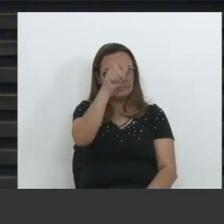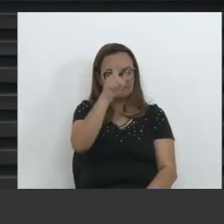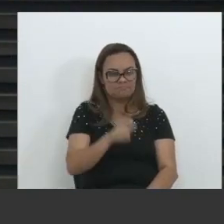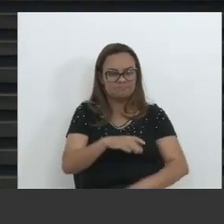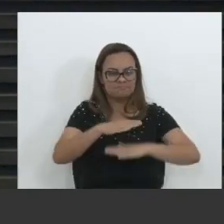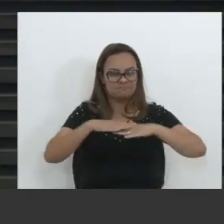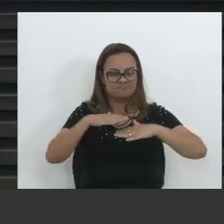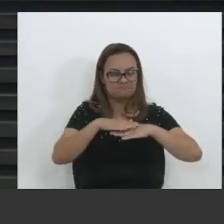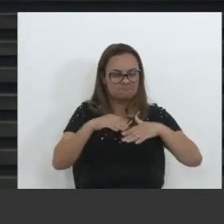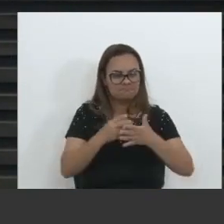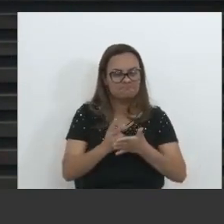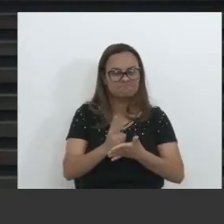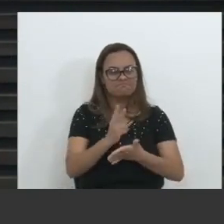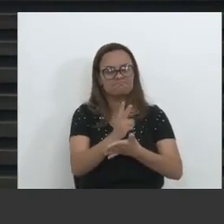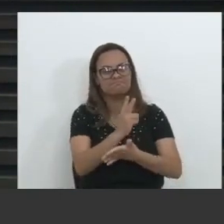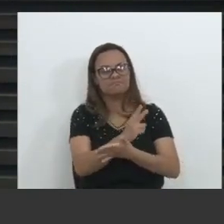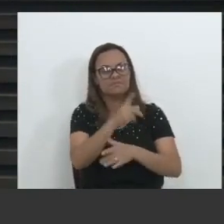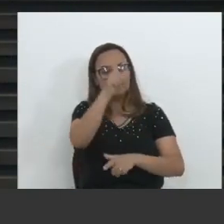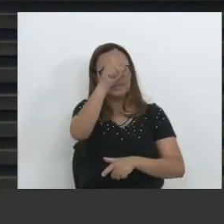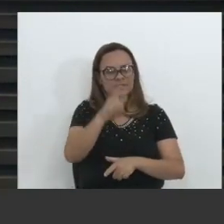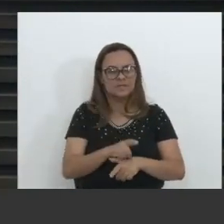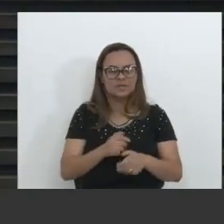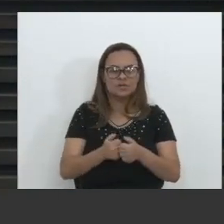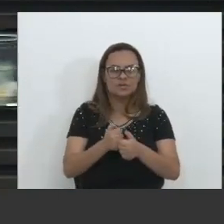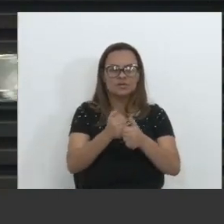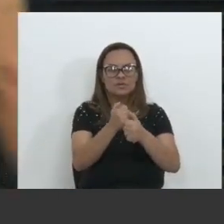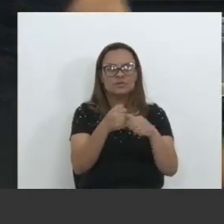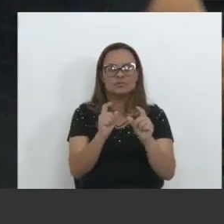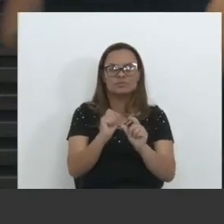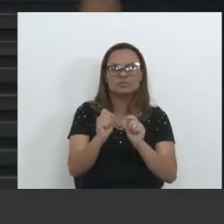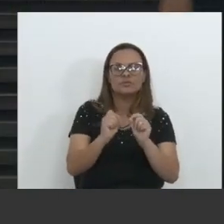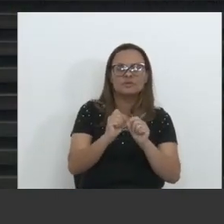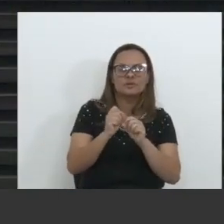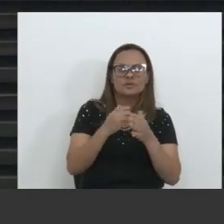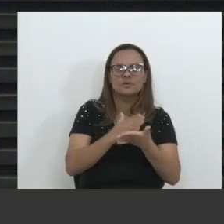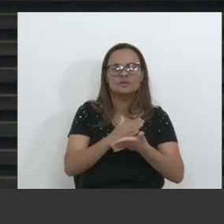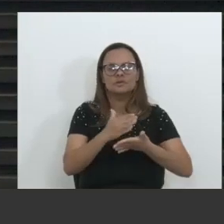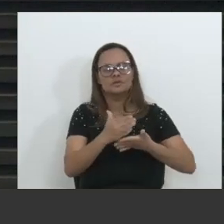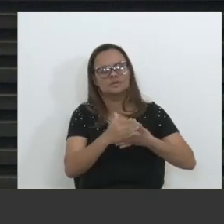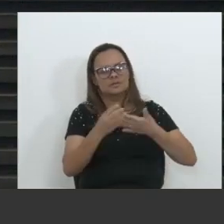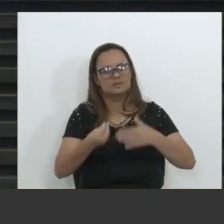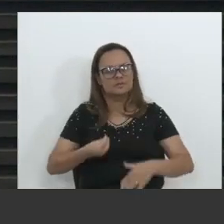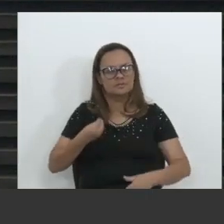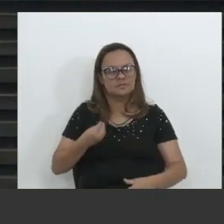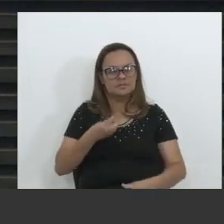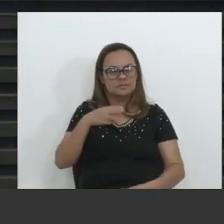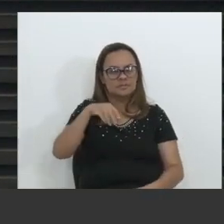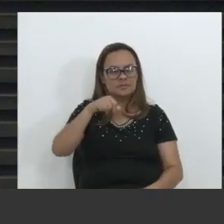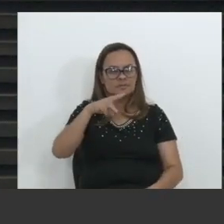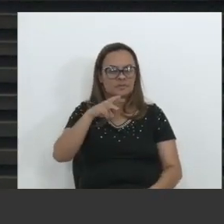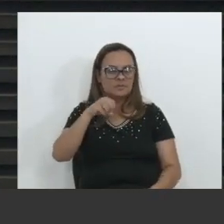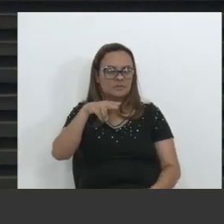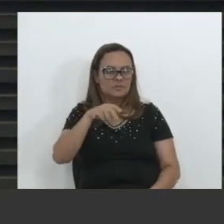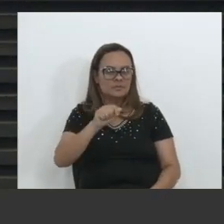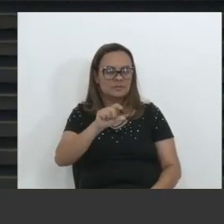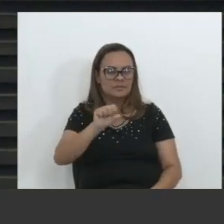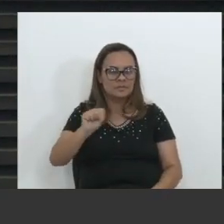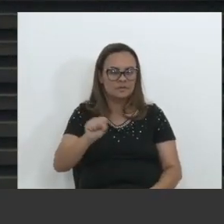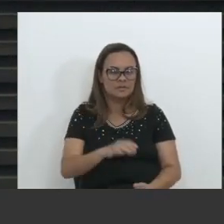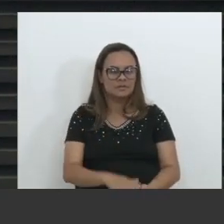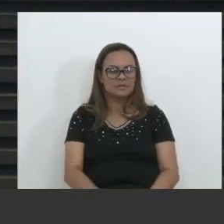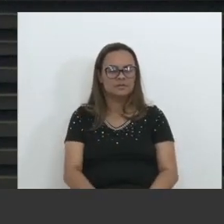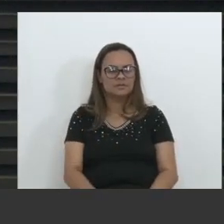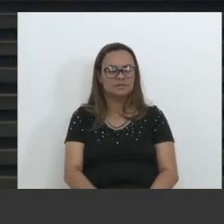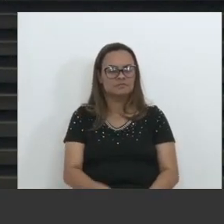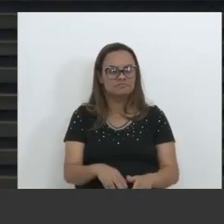carinho sempre uma pessoa que acompanhou muito todo o início da vida Mamonas e a gente tá aqui hoje recebendo esse